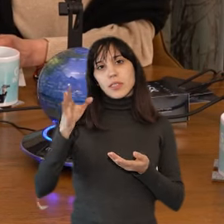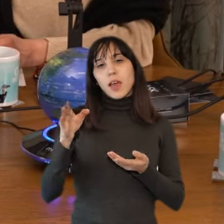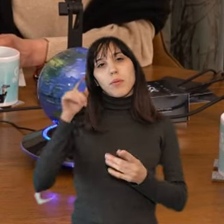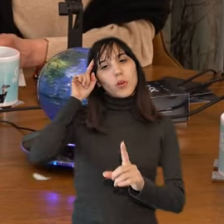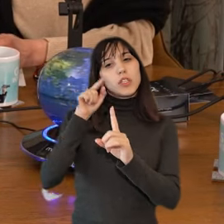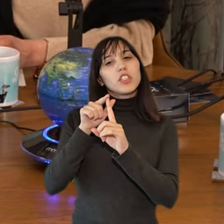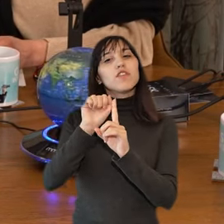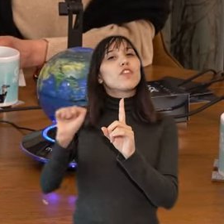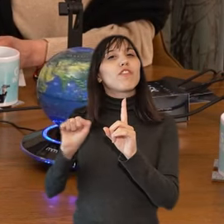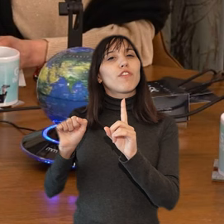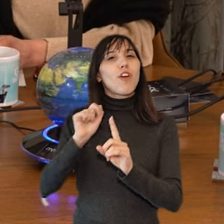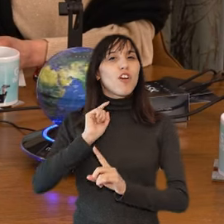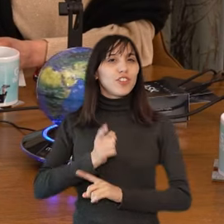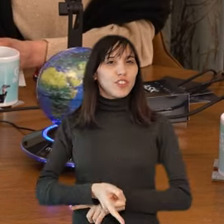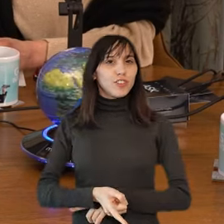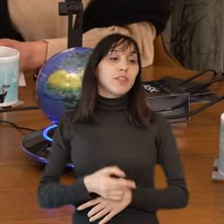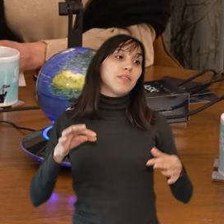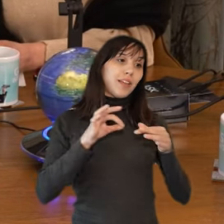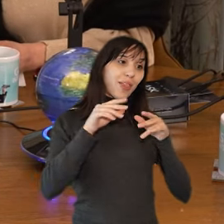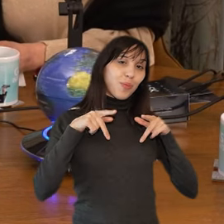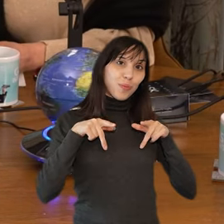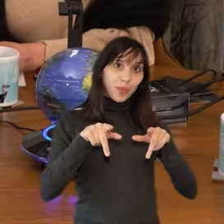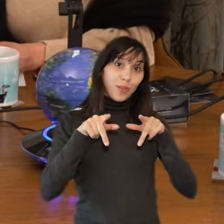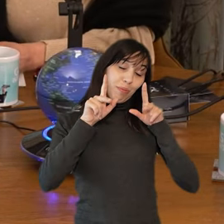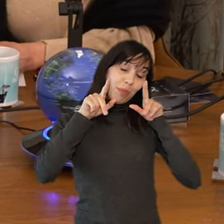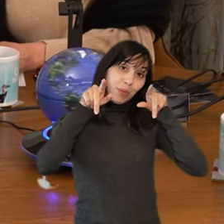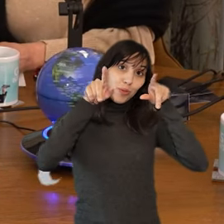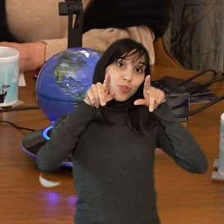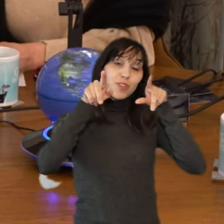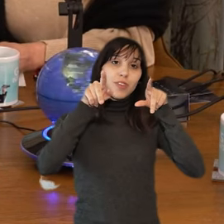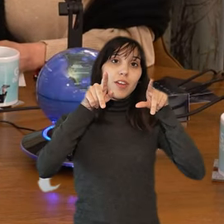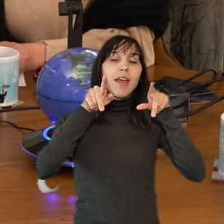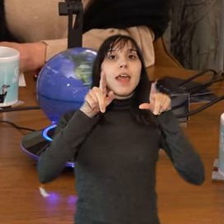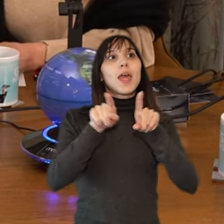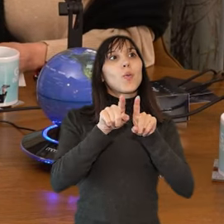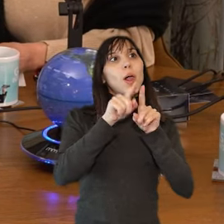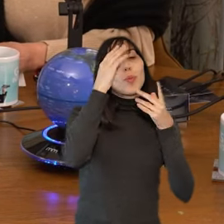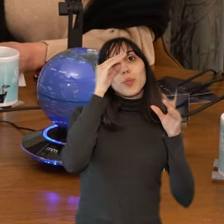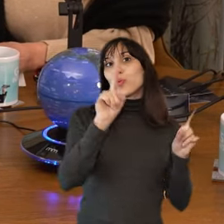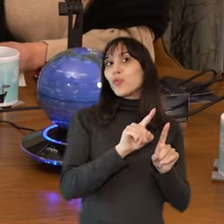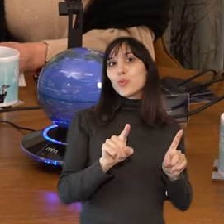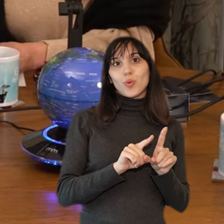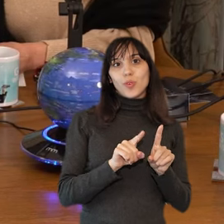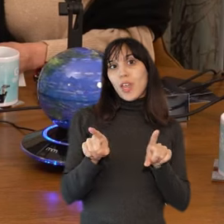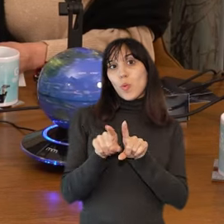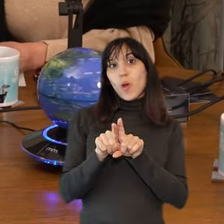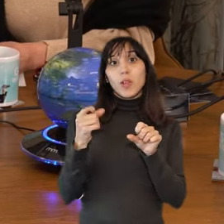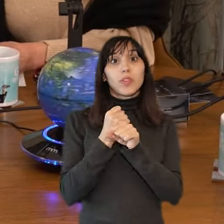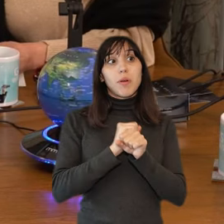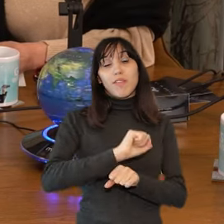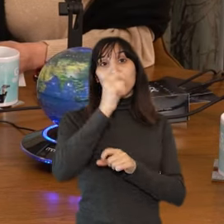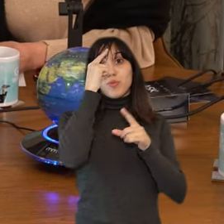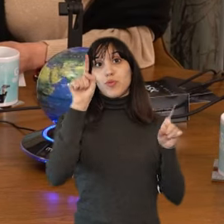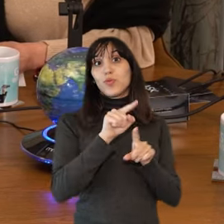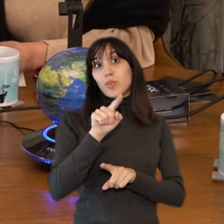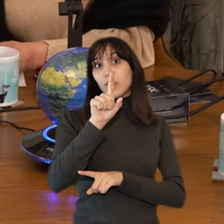os seus objetivos portanto pedagogicamente estamos a é como os professores também é um é um pouco o trabalho do professor